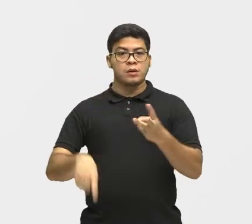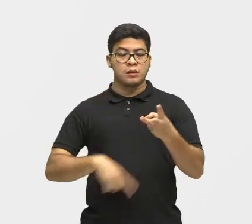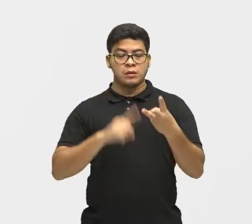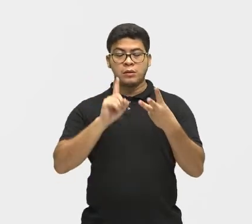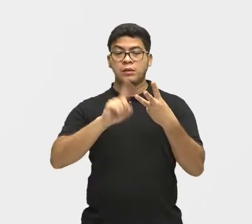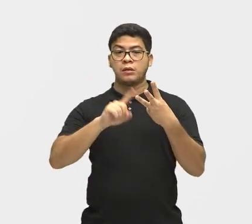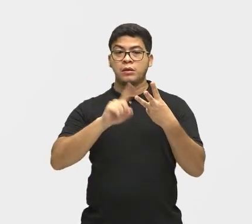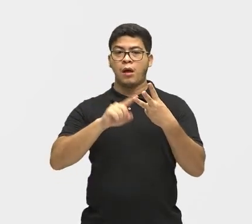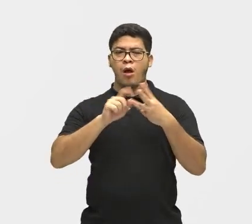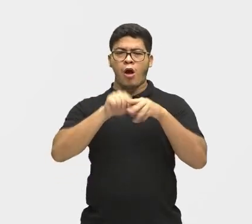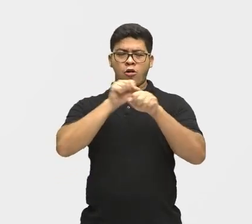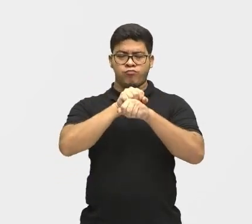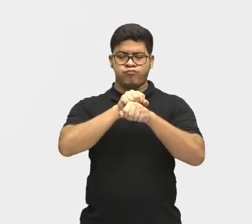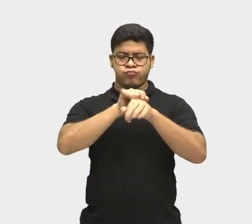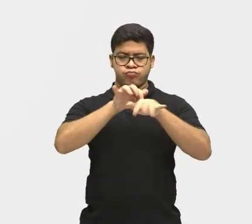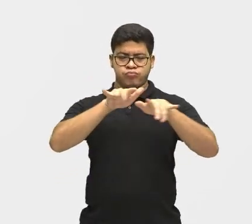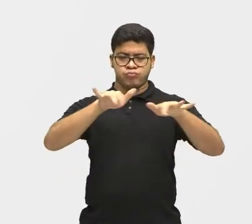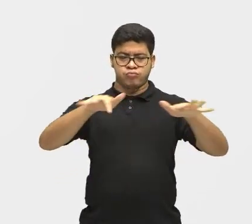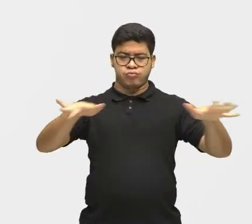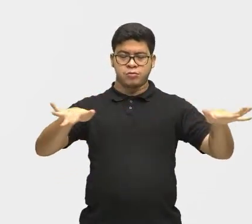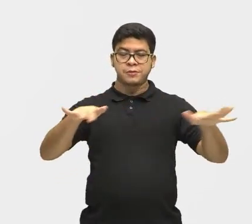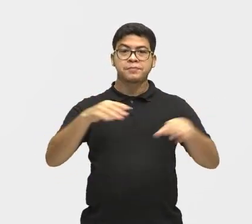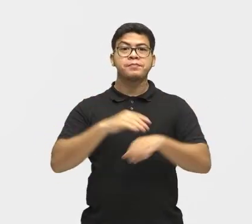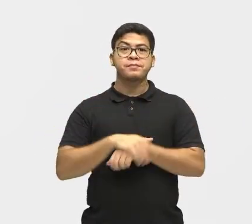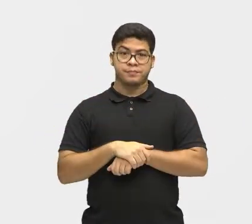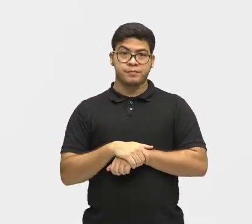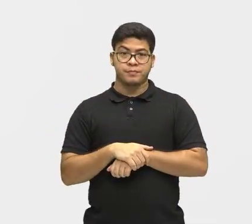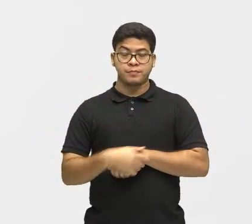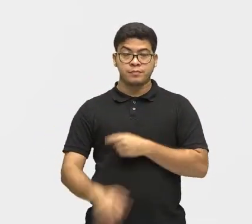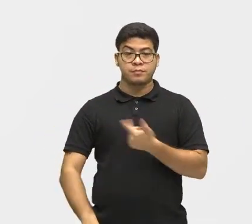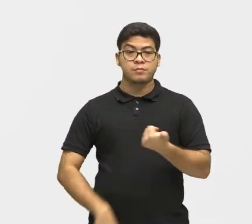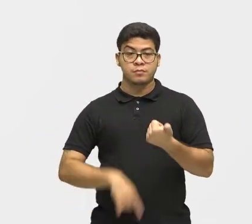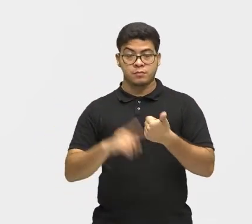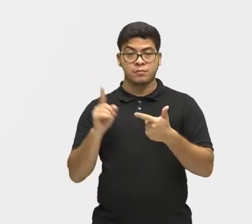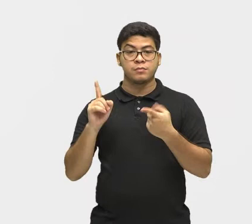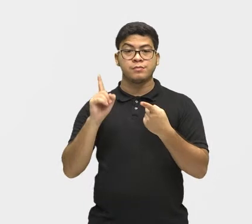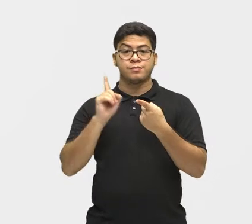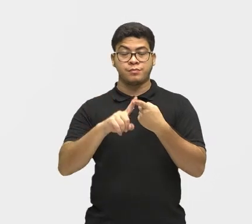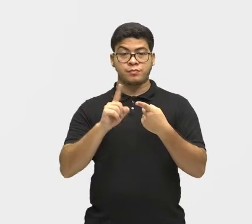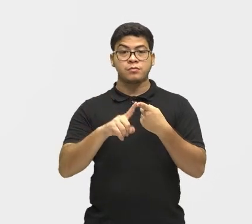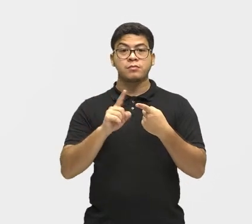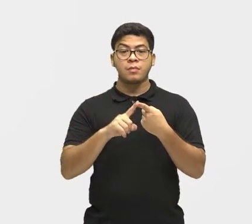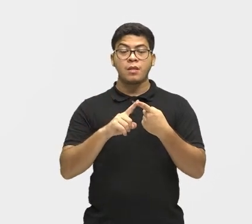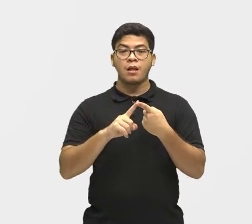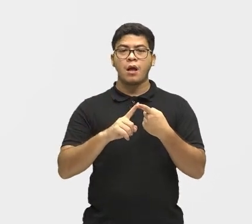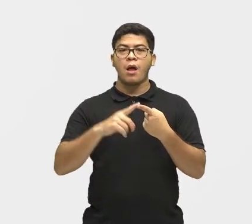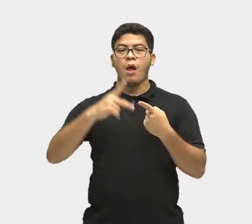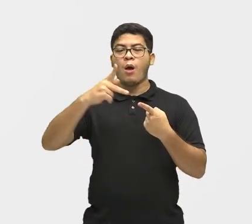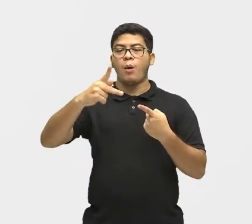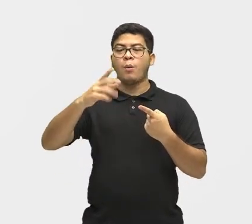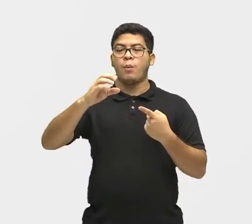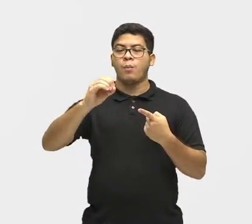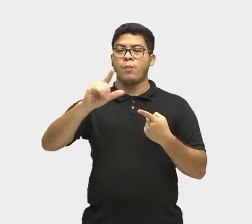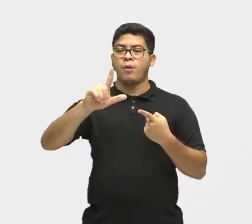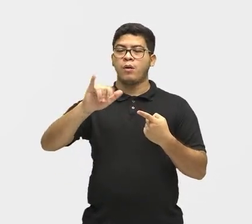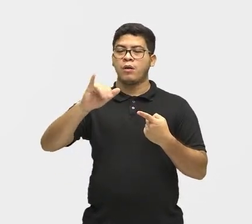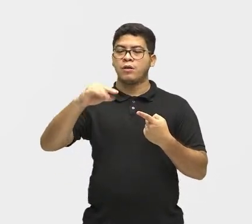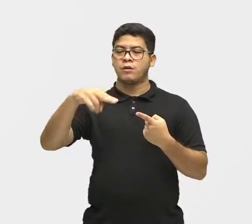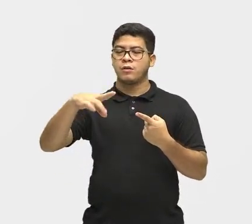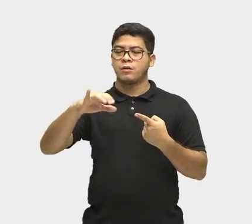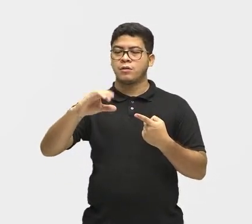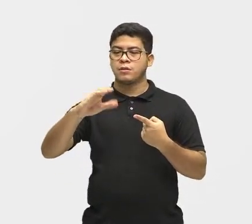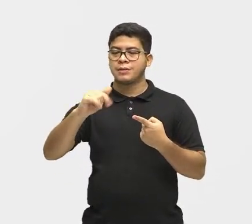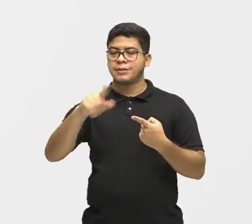e germinação de sementes. Polinização, a gente já sabe o que é quando há aí a transferência